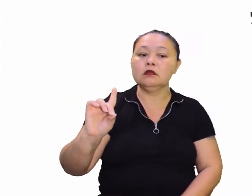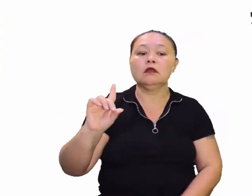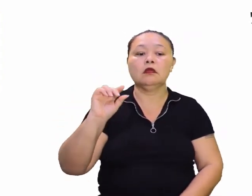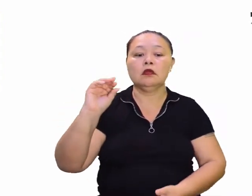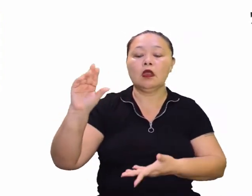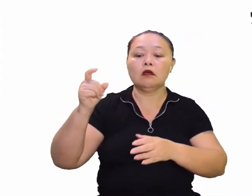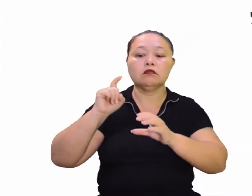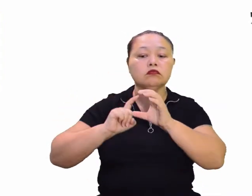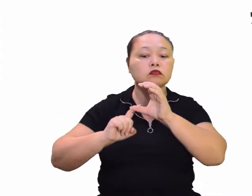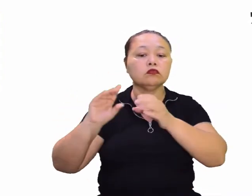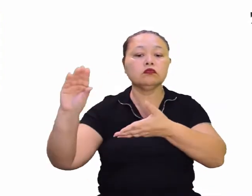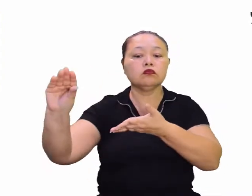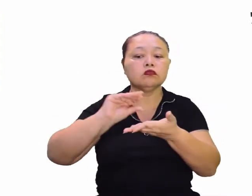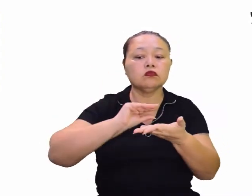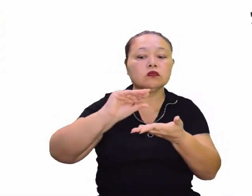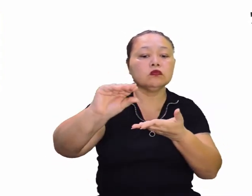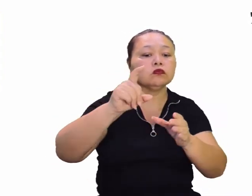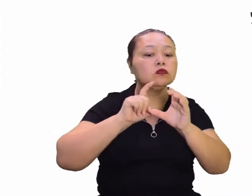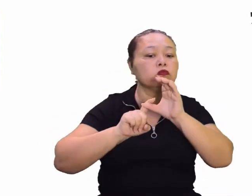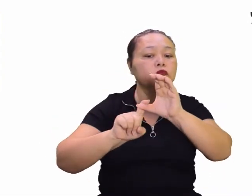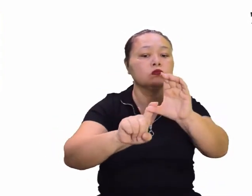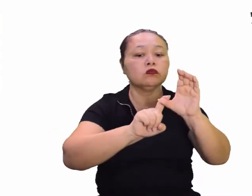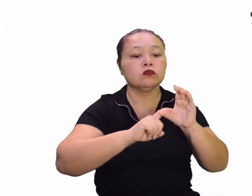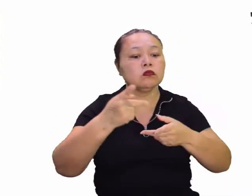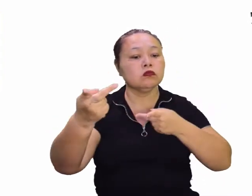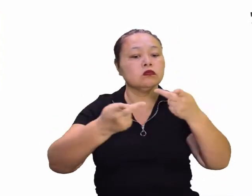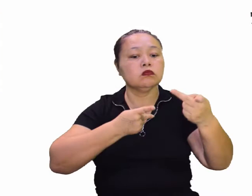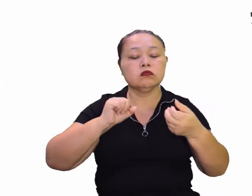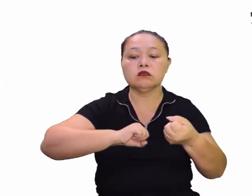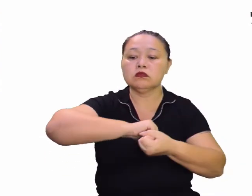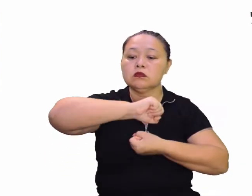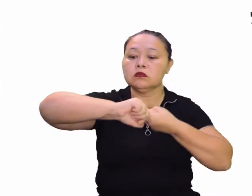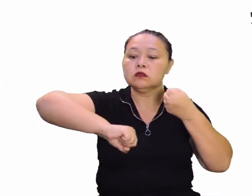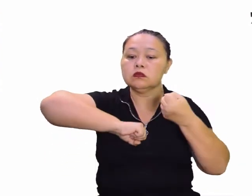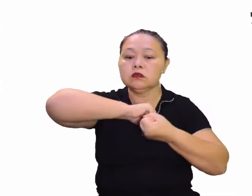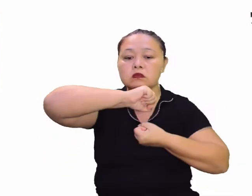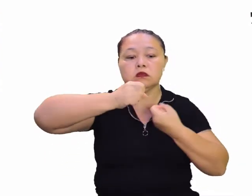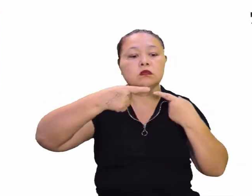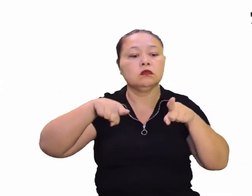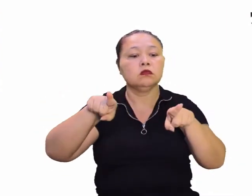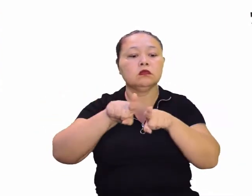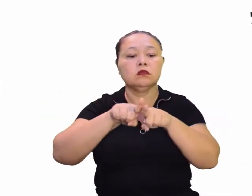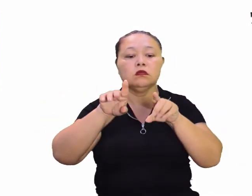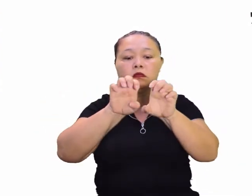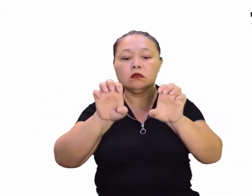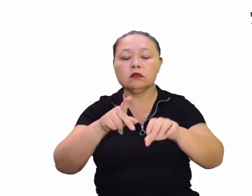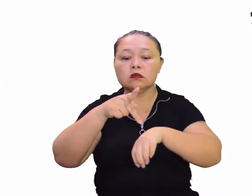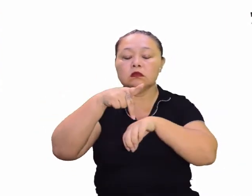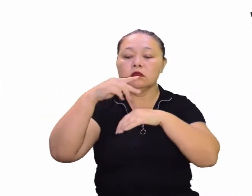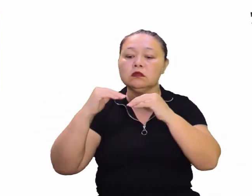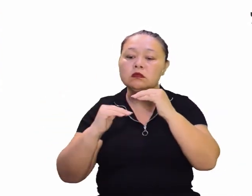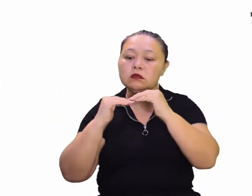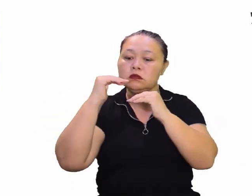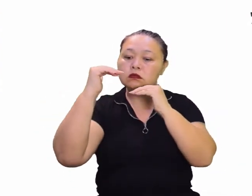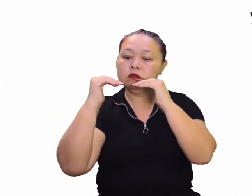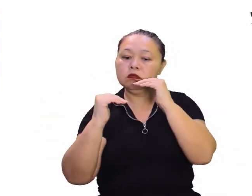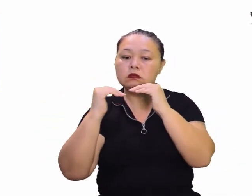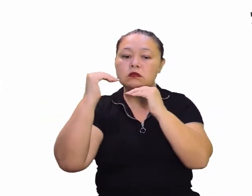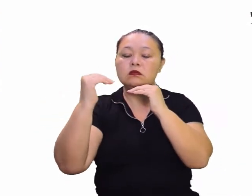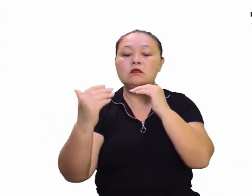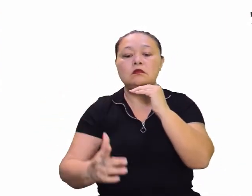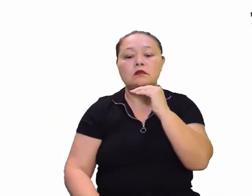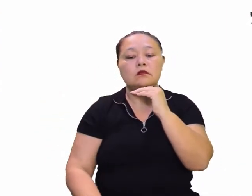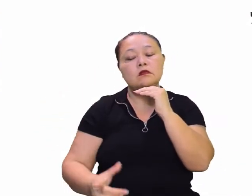o financiamento de projetos de desenvolvimento sustentável e de infraestrutura em países em